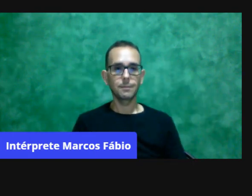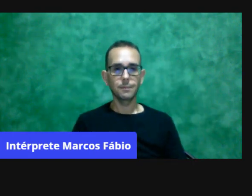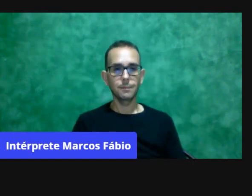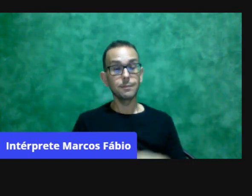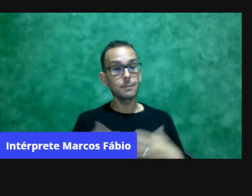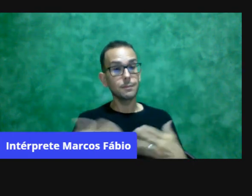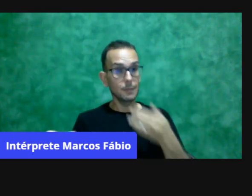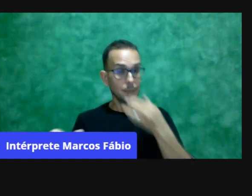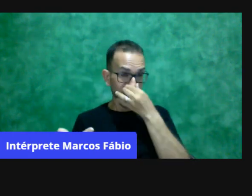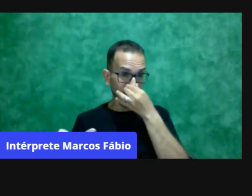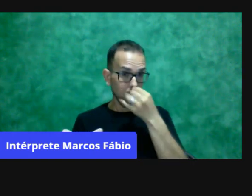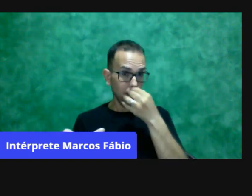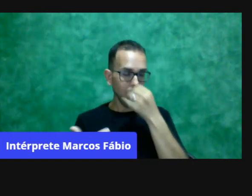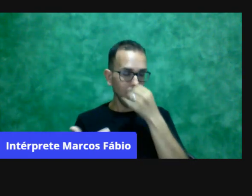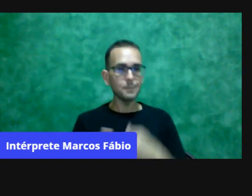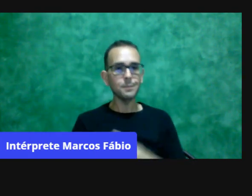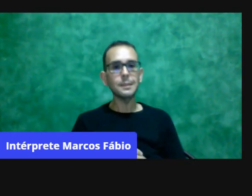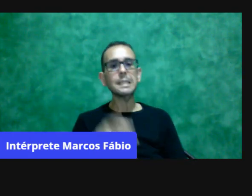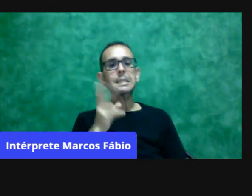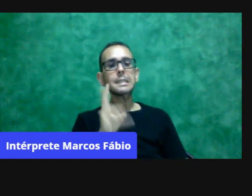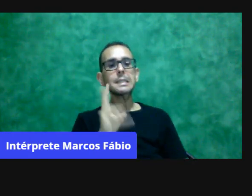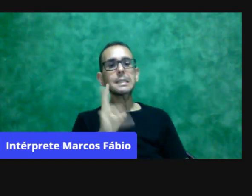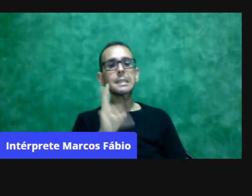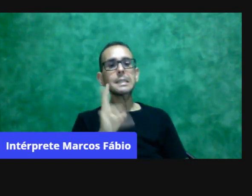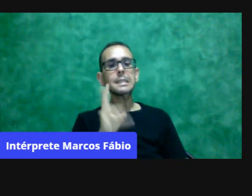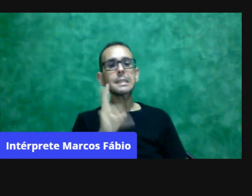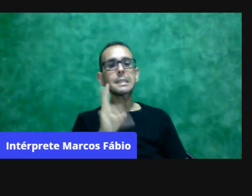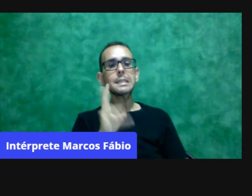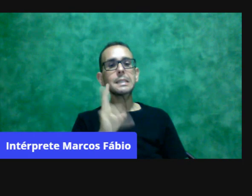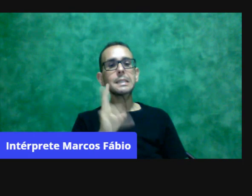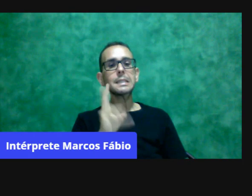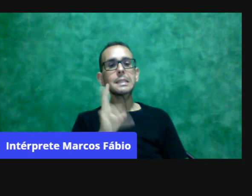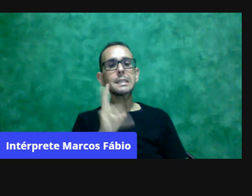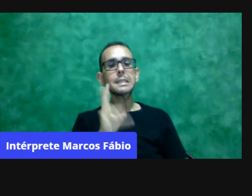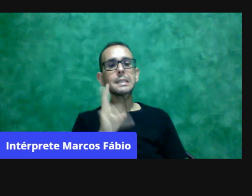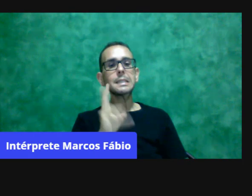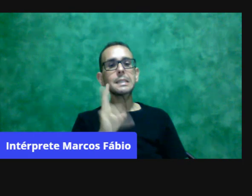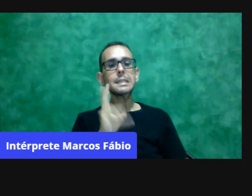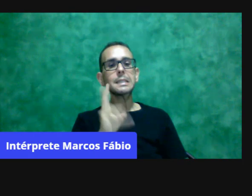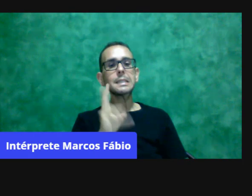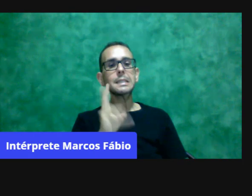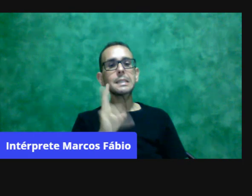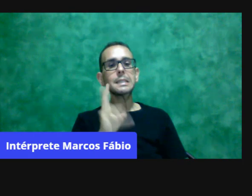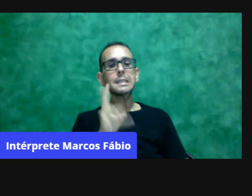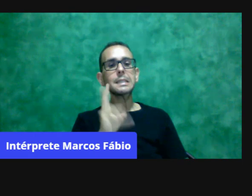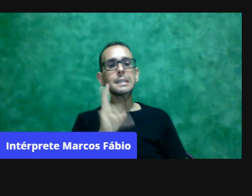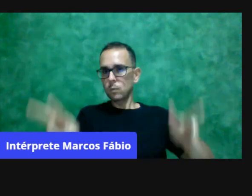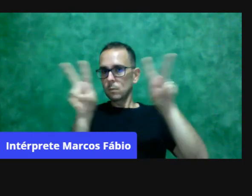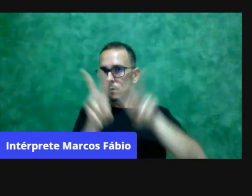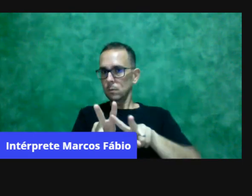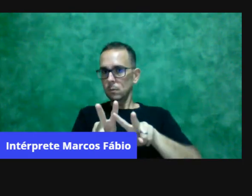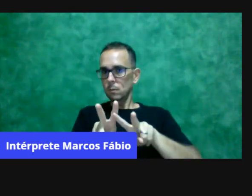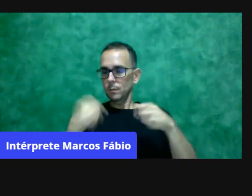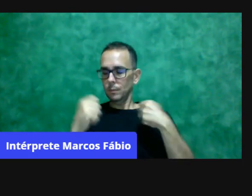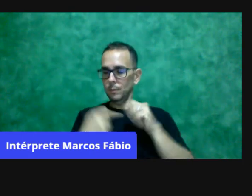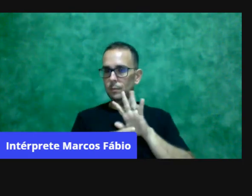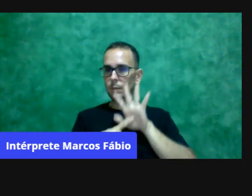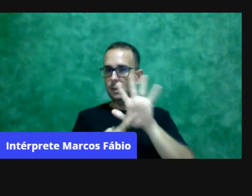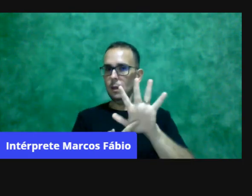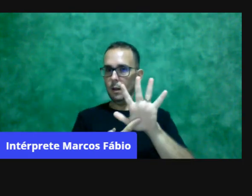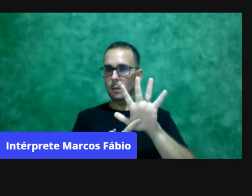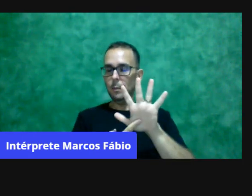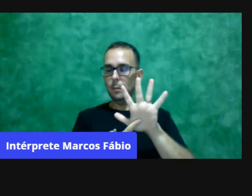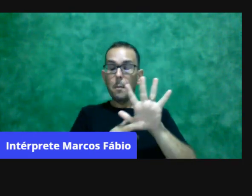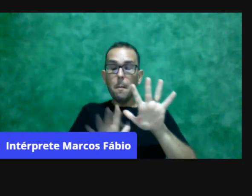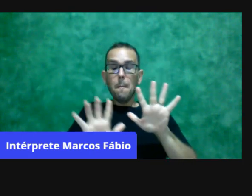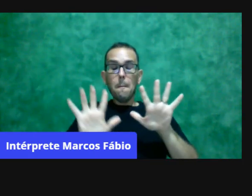assim, sempre quando você for utilizar de material visual, para eles verem o que você quer mostrar, para um pouquinho,